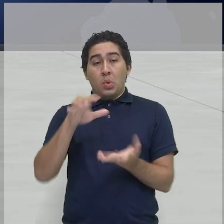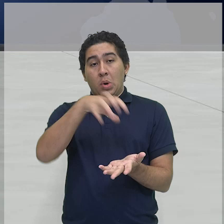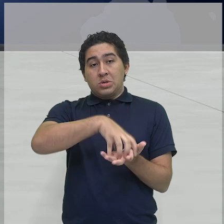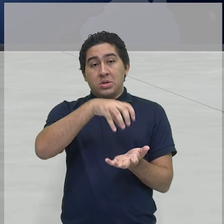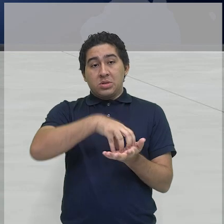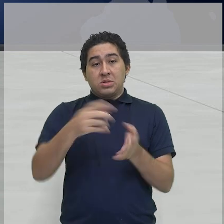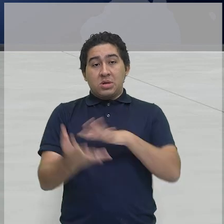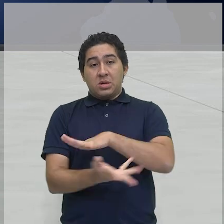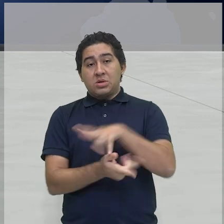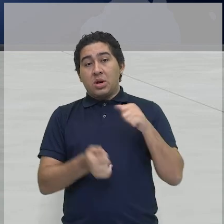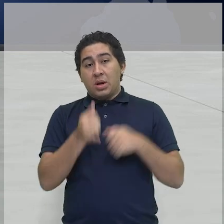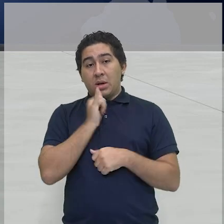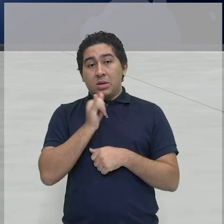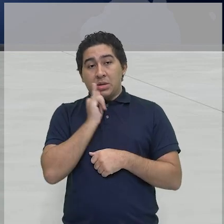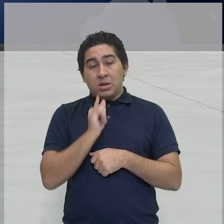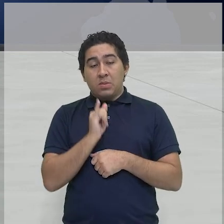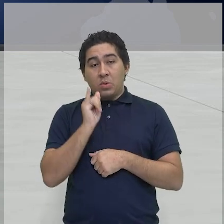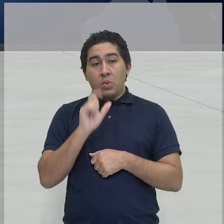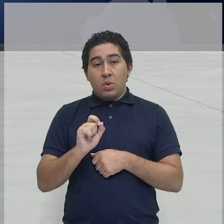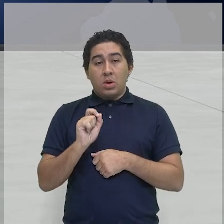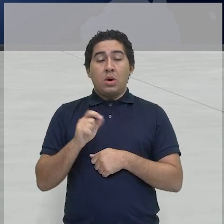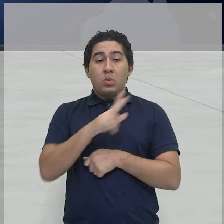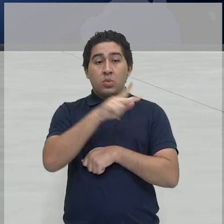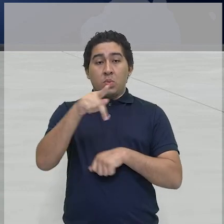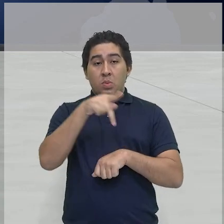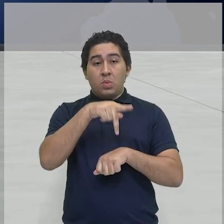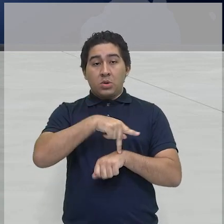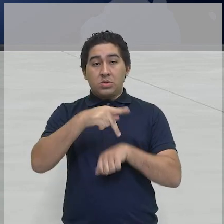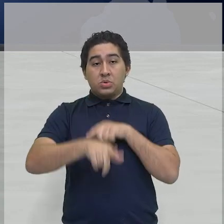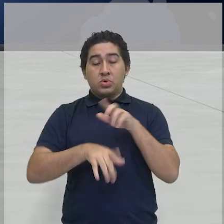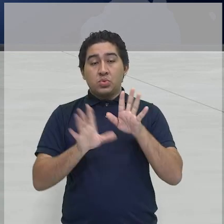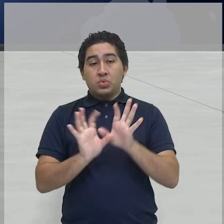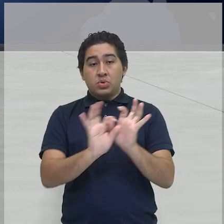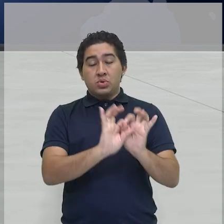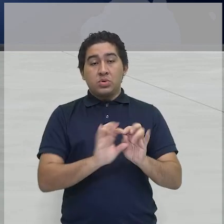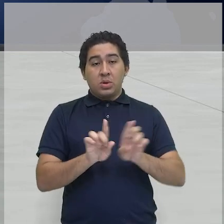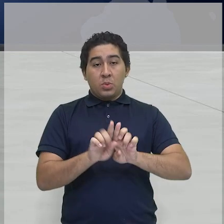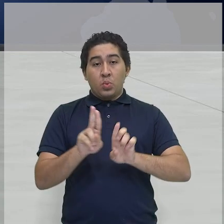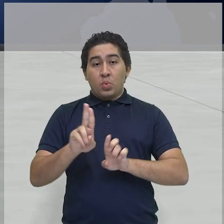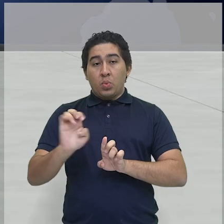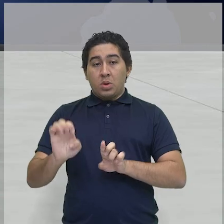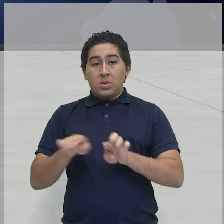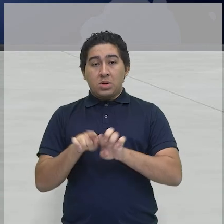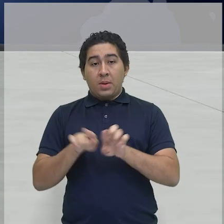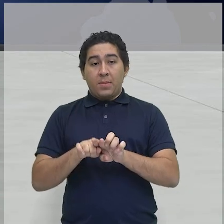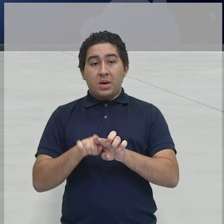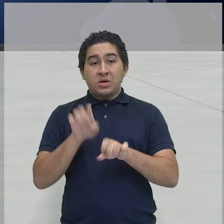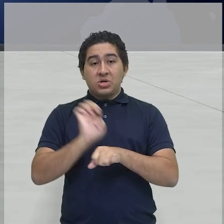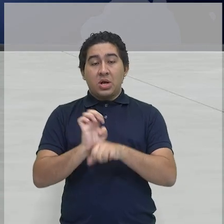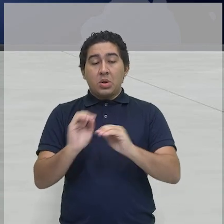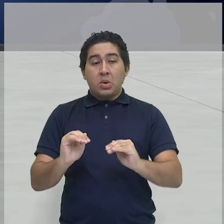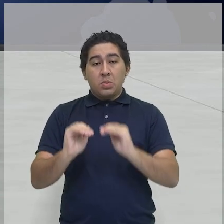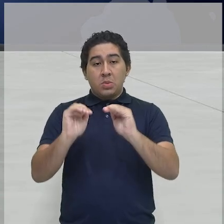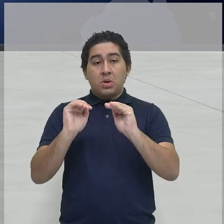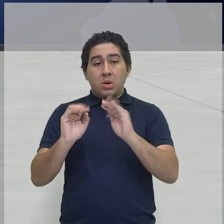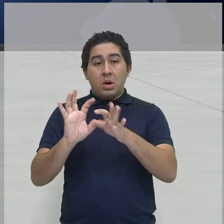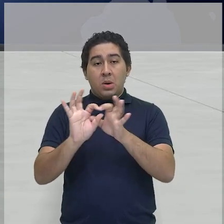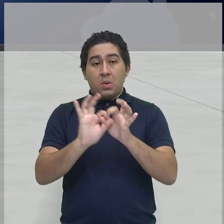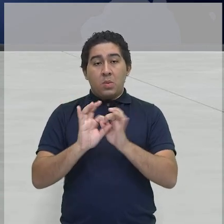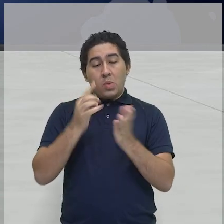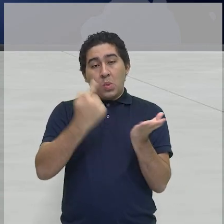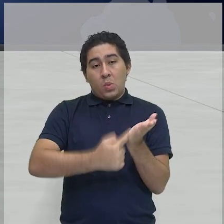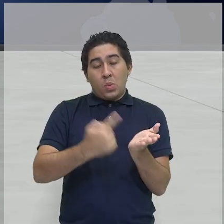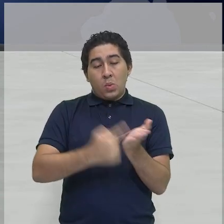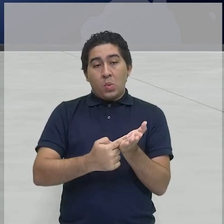internacionais como as Nações Unidas, a União Europeia e por estados soberanos em acordos